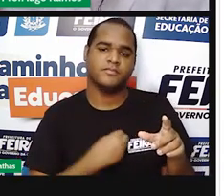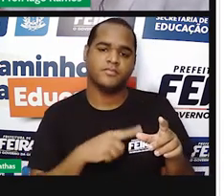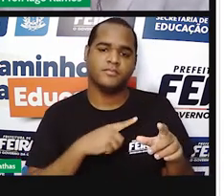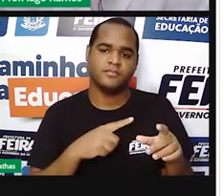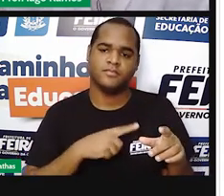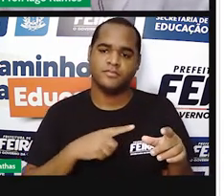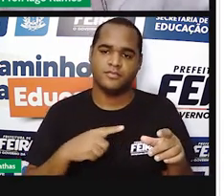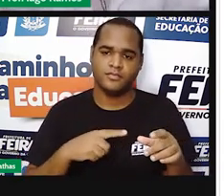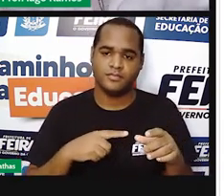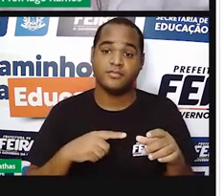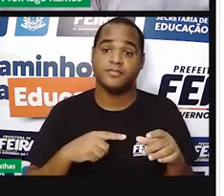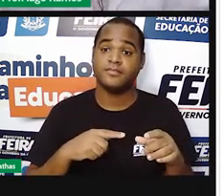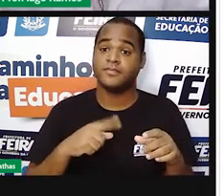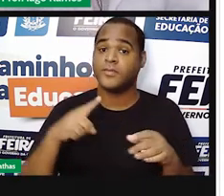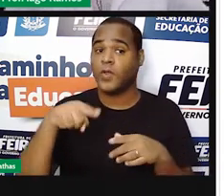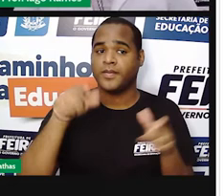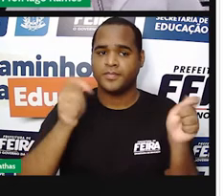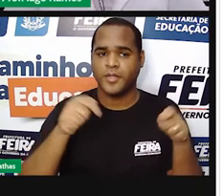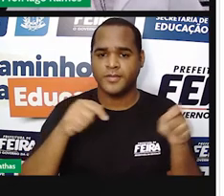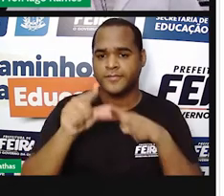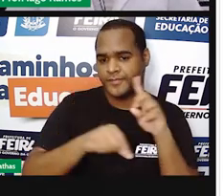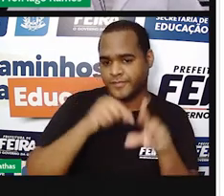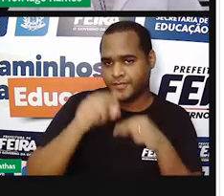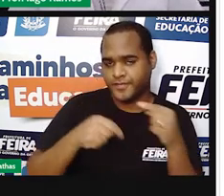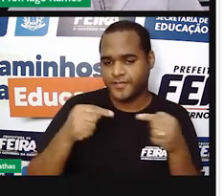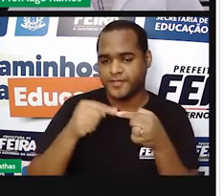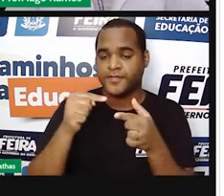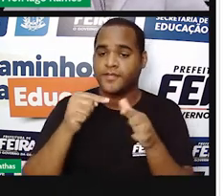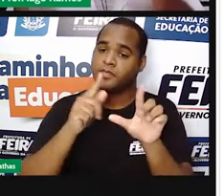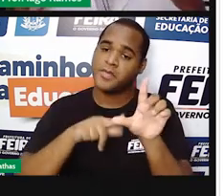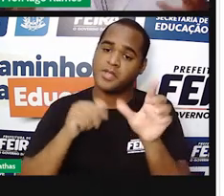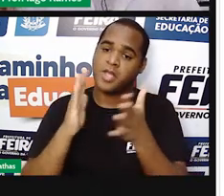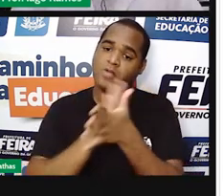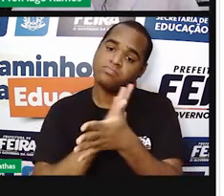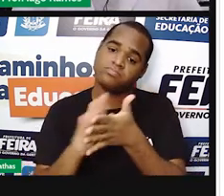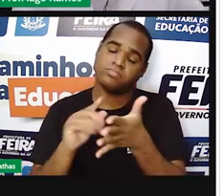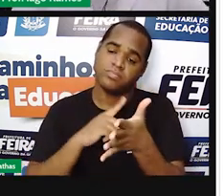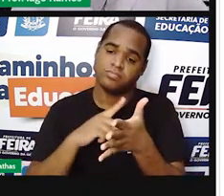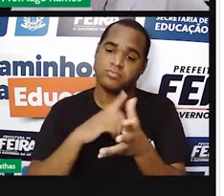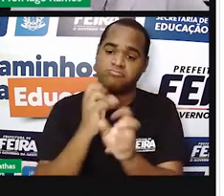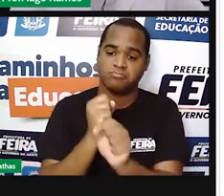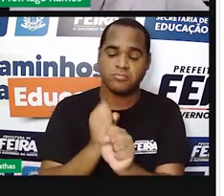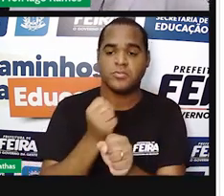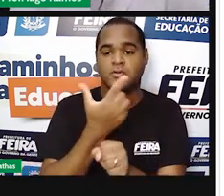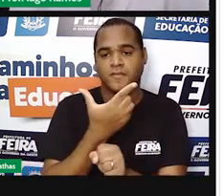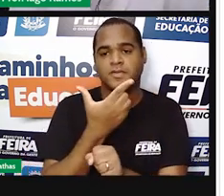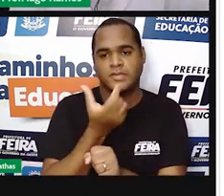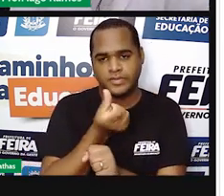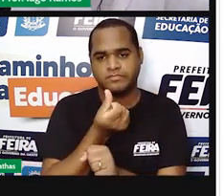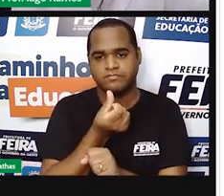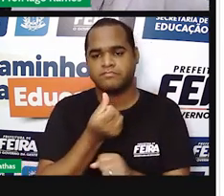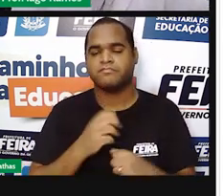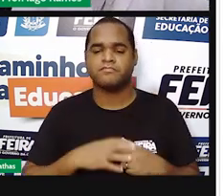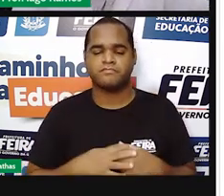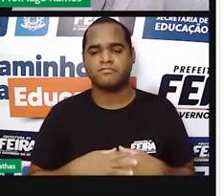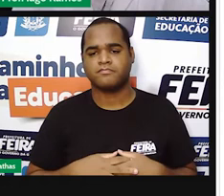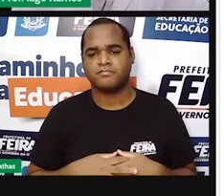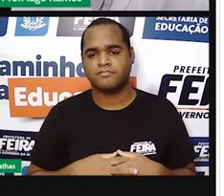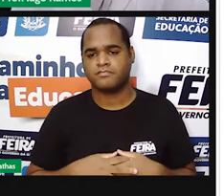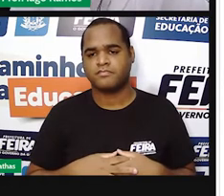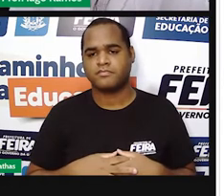então eu possa escolher uma dessas letras mas no total eu tenho 26 bom